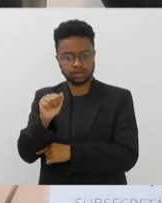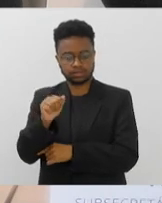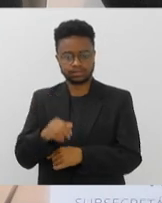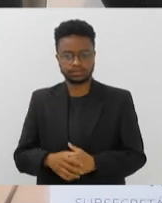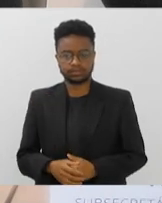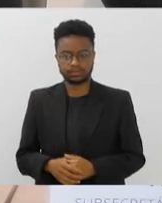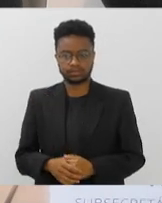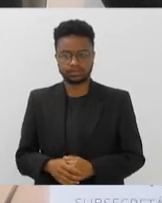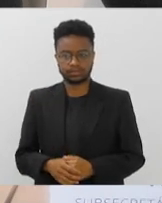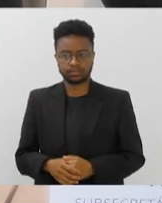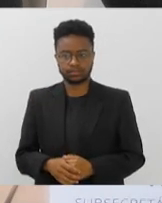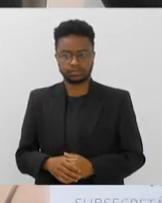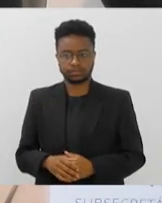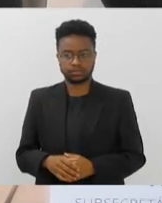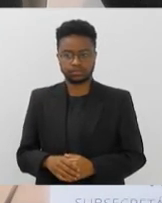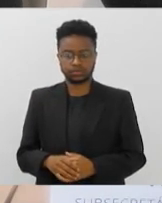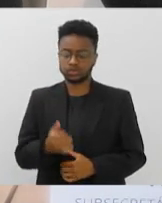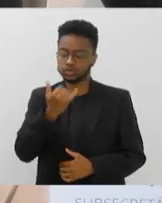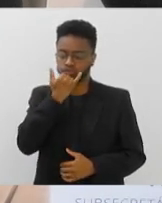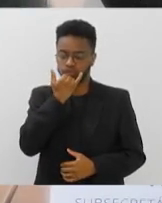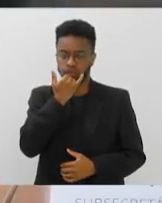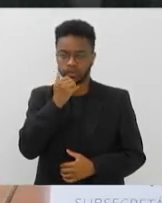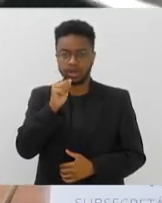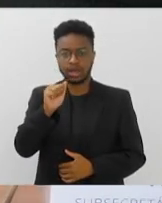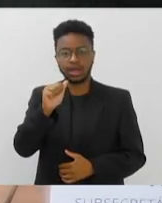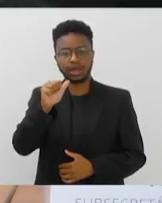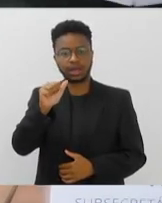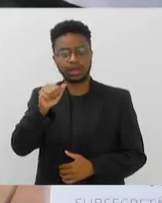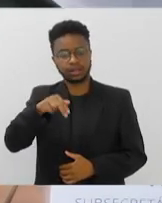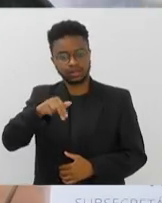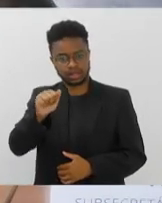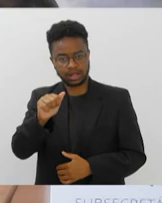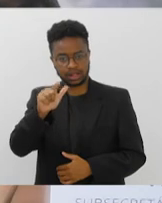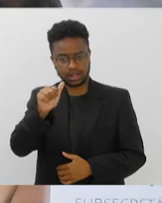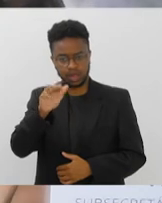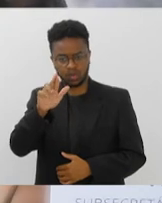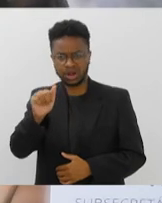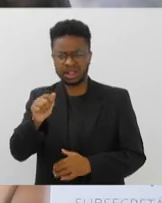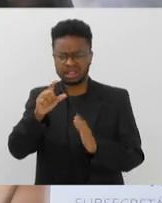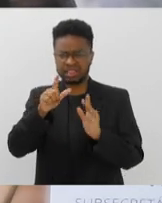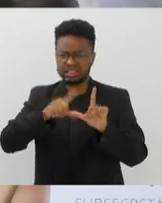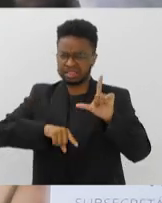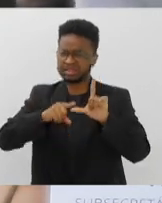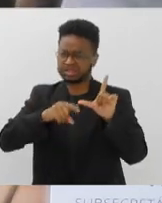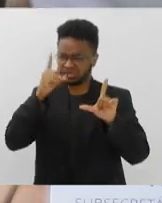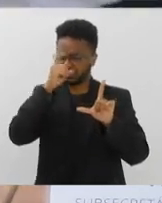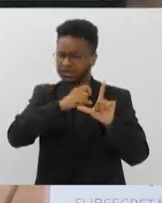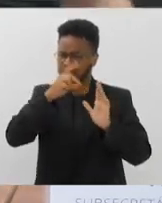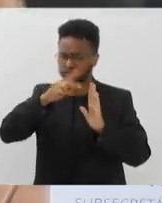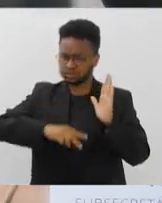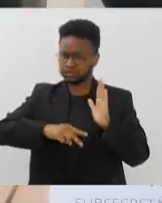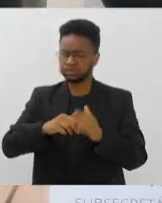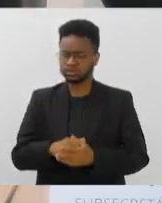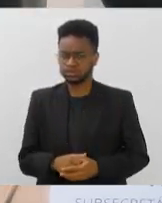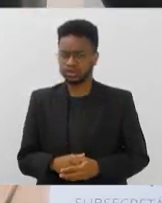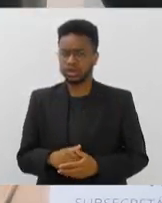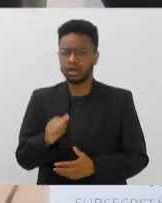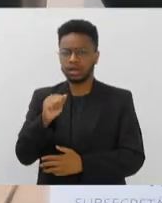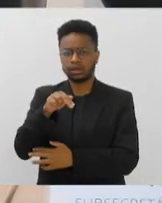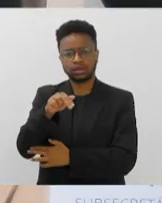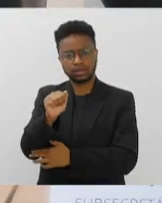Lana Ana não desculpa Ana Laura a letra aqui tá difícil gente vamos melhorar Ana Laura